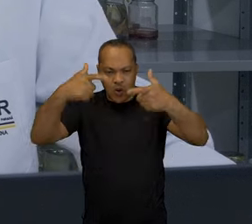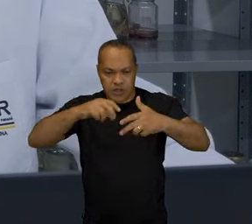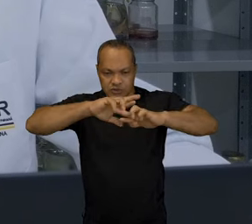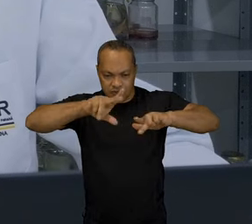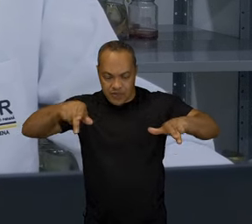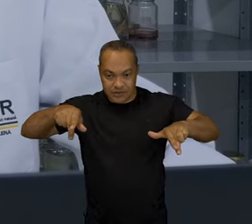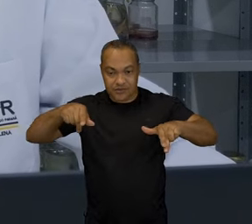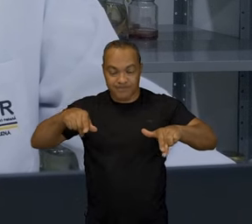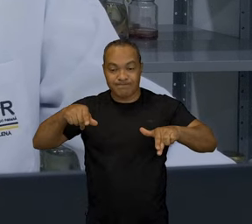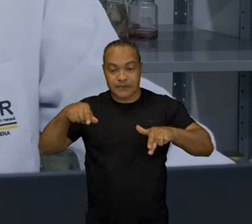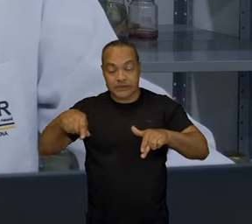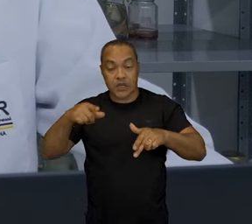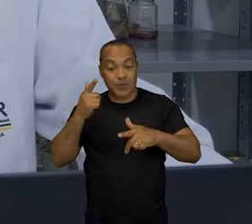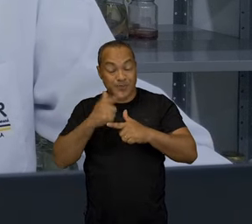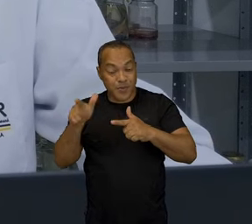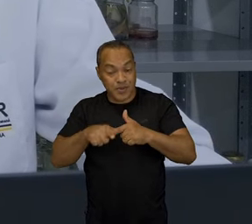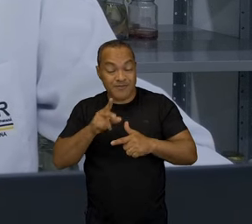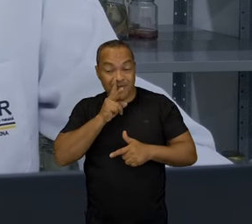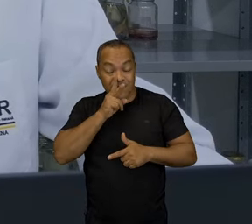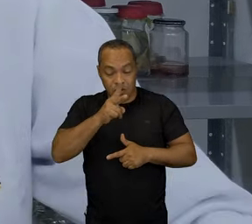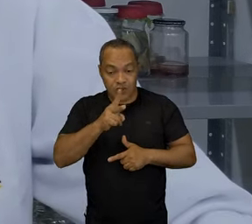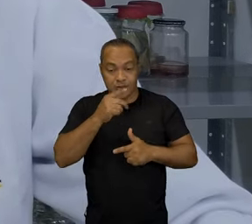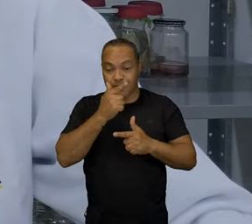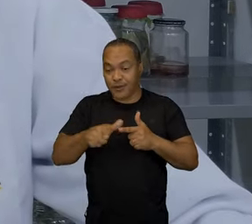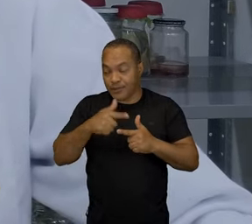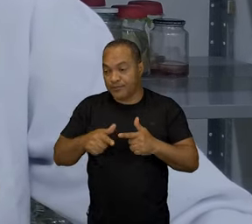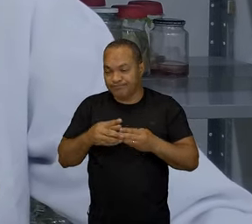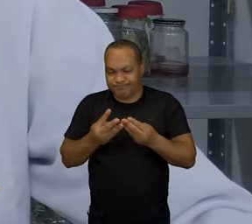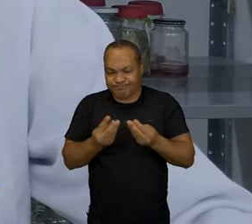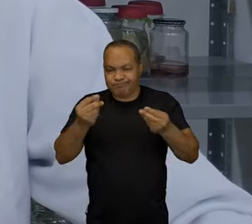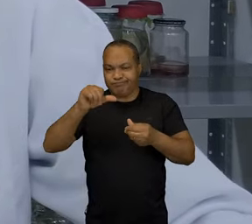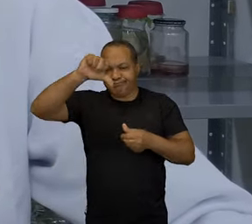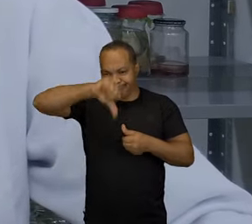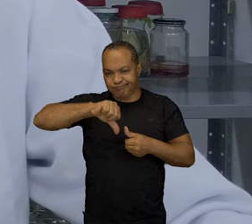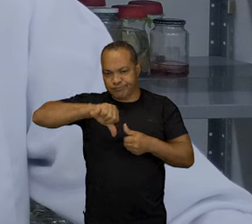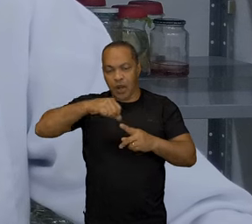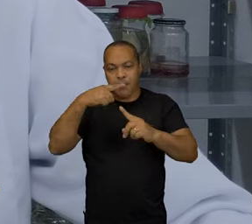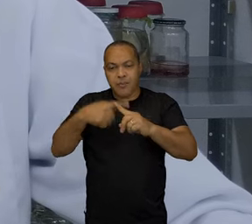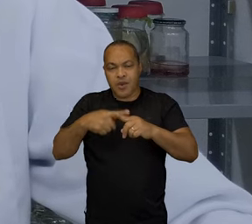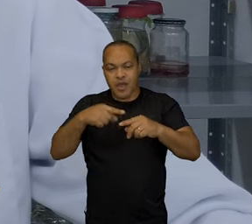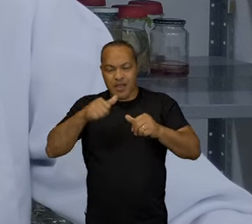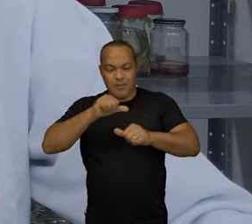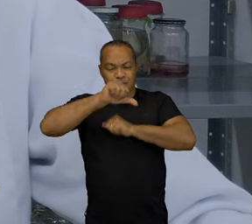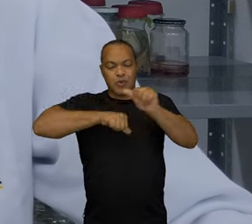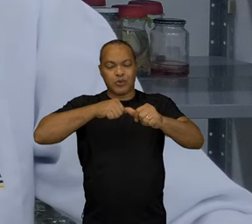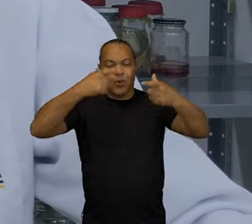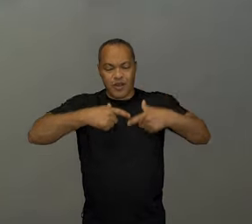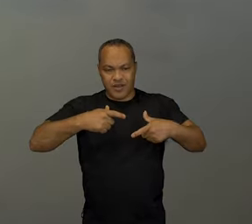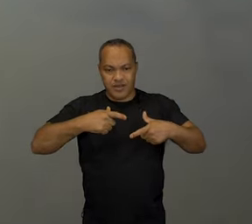bacias hidrográficas, ele sim causa um prejuízo, um impacto negativo naquele ecossistema,